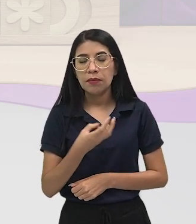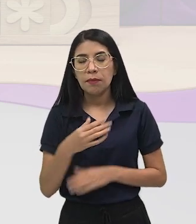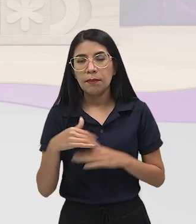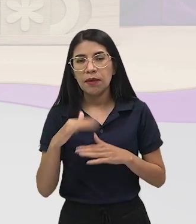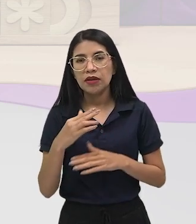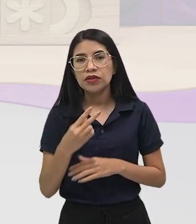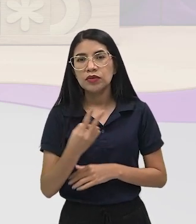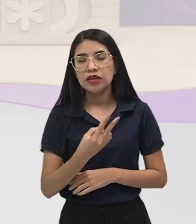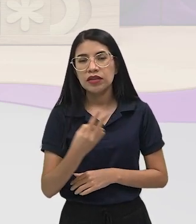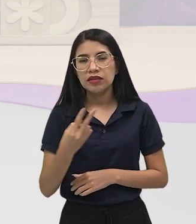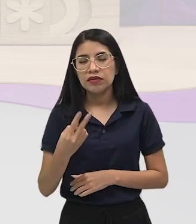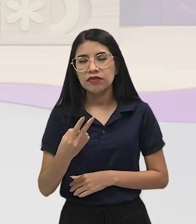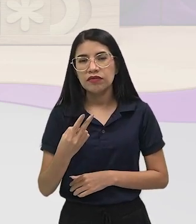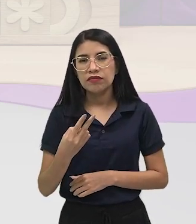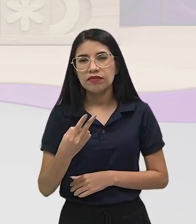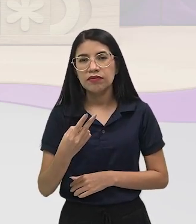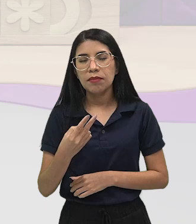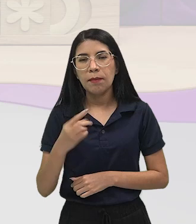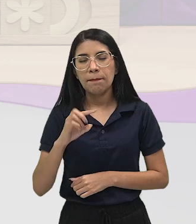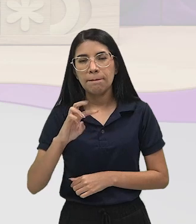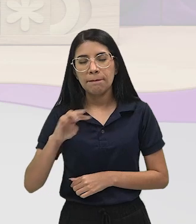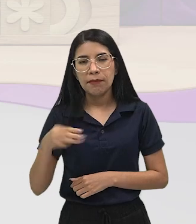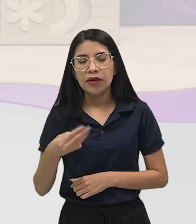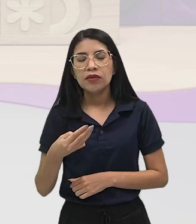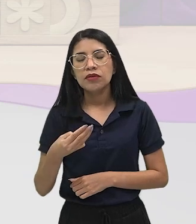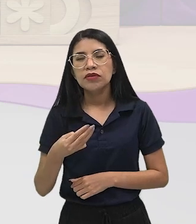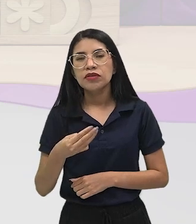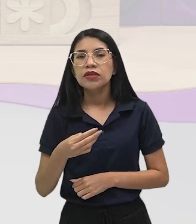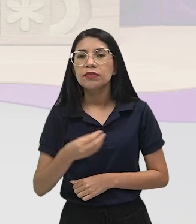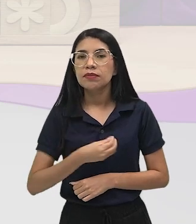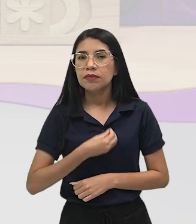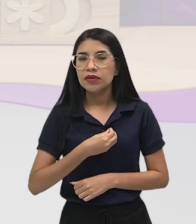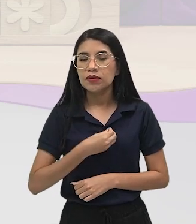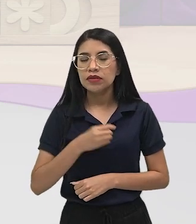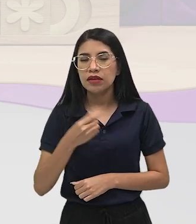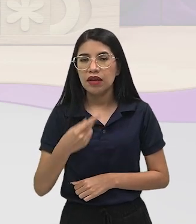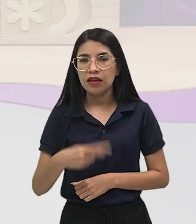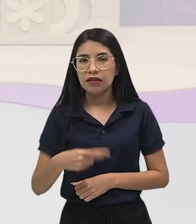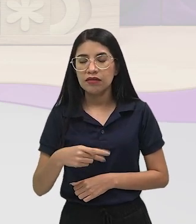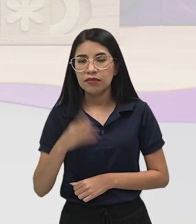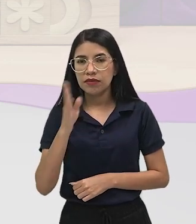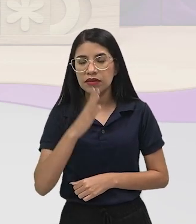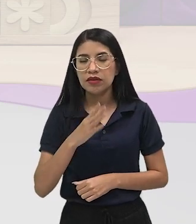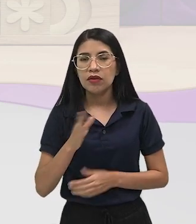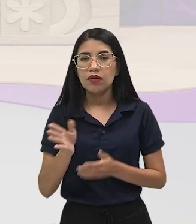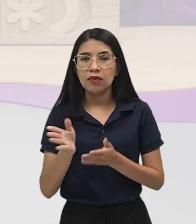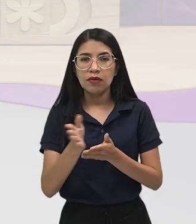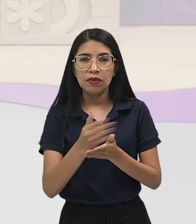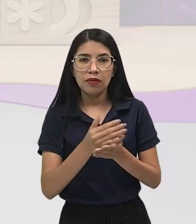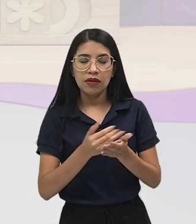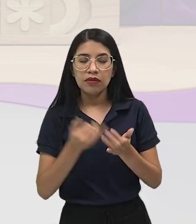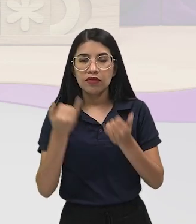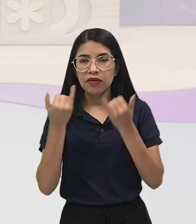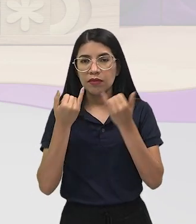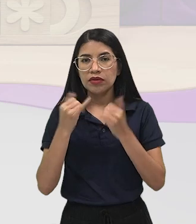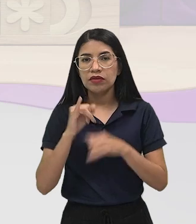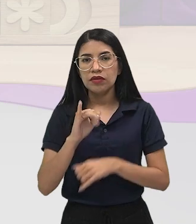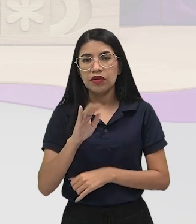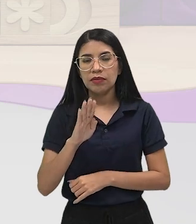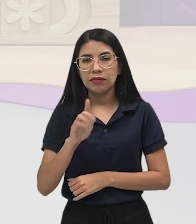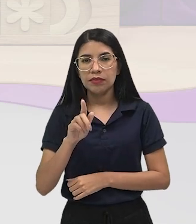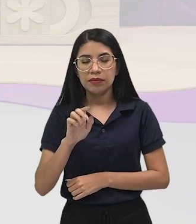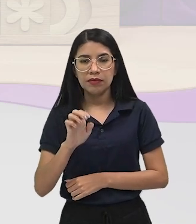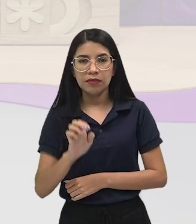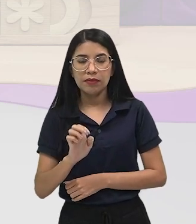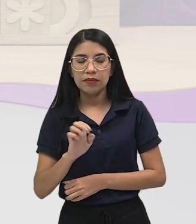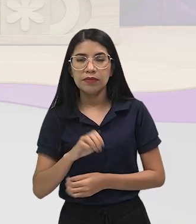de habitantes. Quem foi que coletou essas informações? Quem coletou essas informações foi o nosso Instituto Brasileiro de